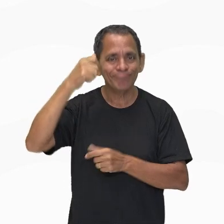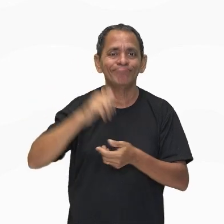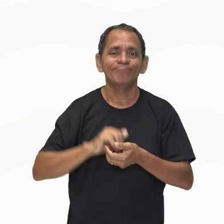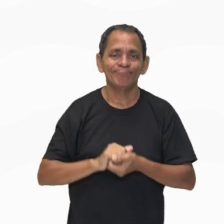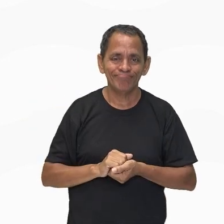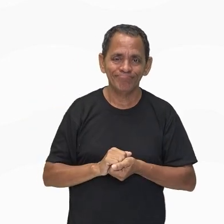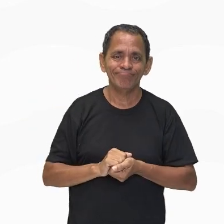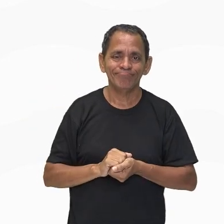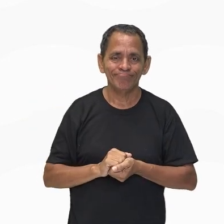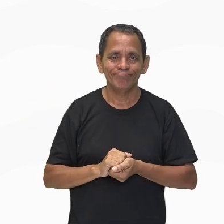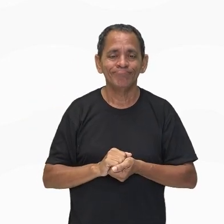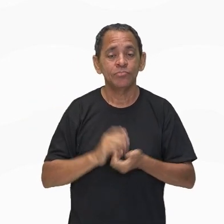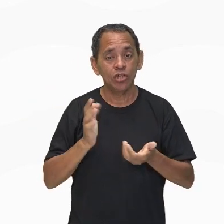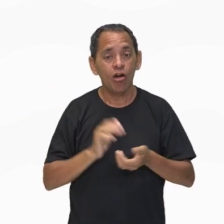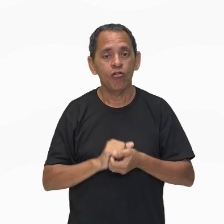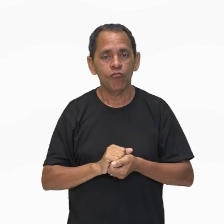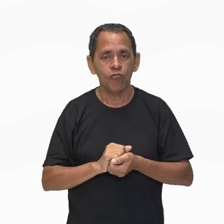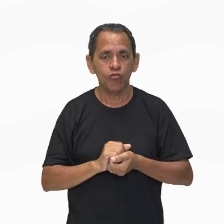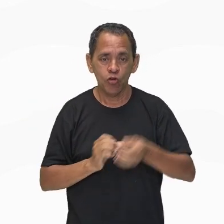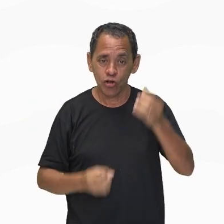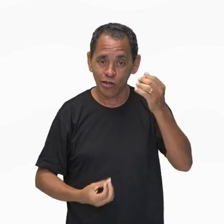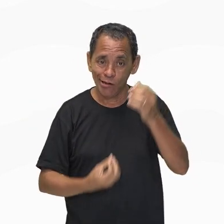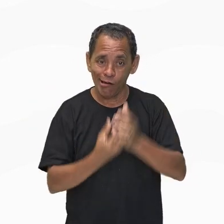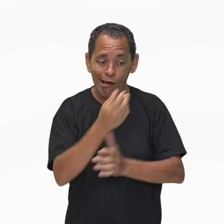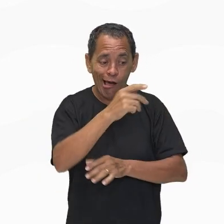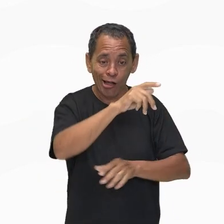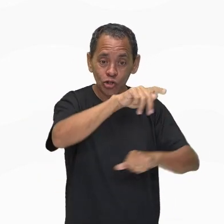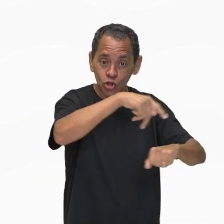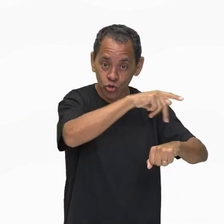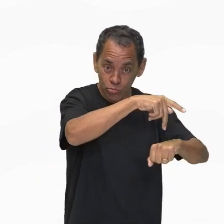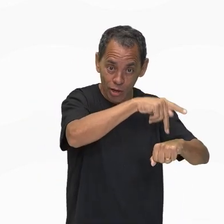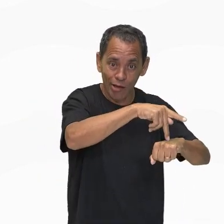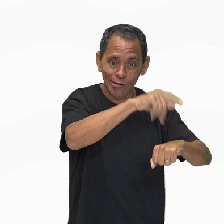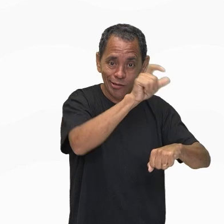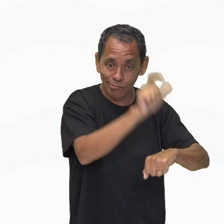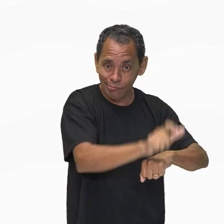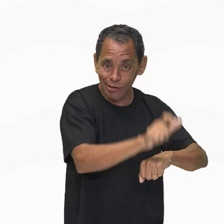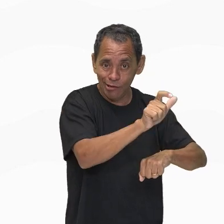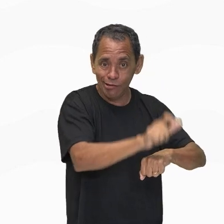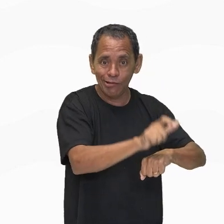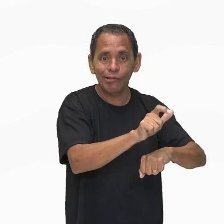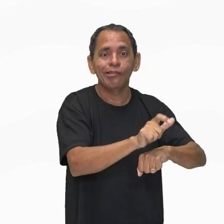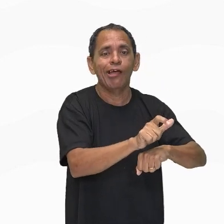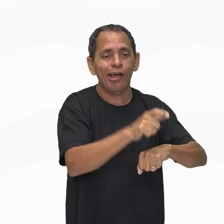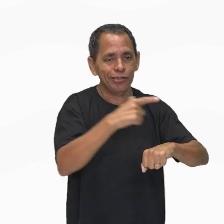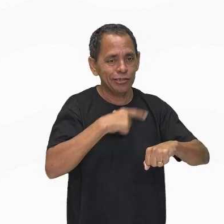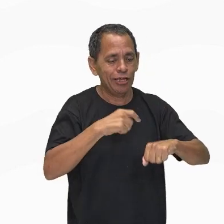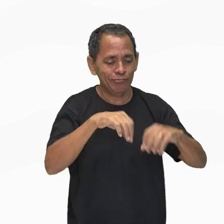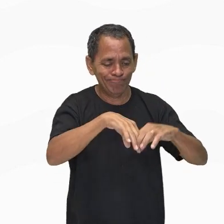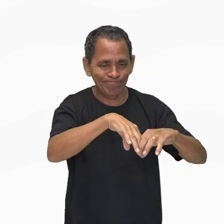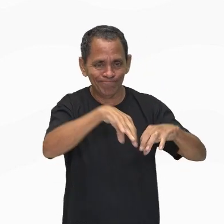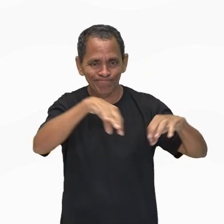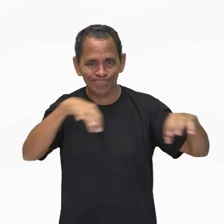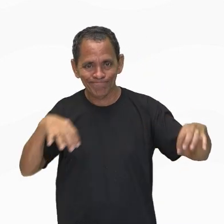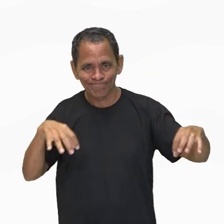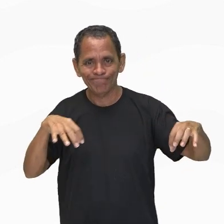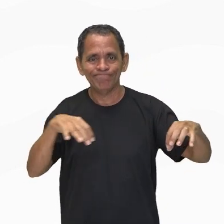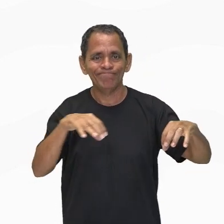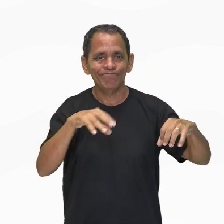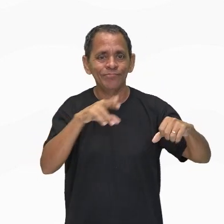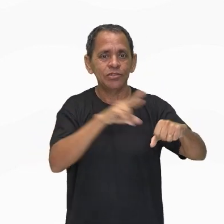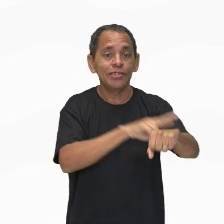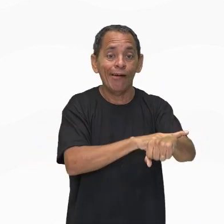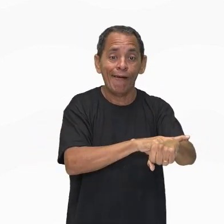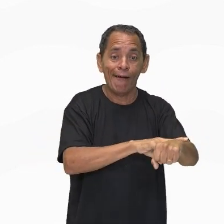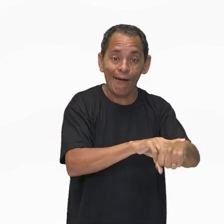foi instaurado no seu país, ele sofreu segregação racial, mesmo com a sua condição